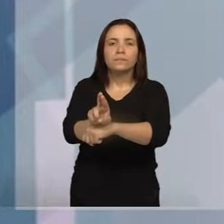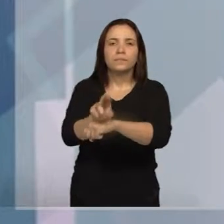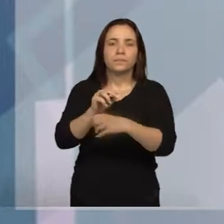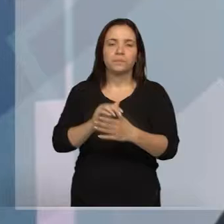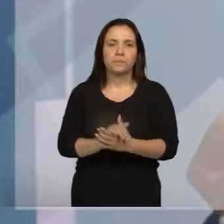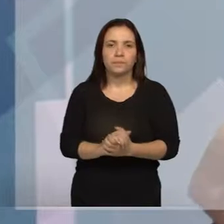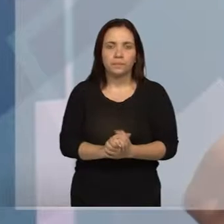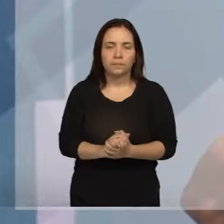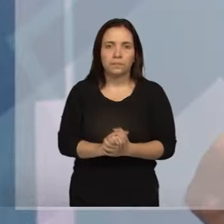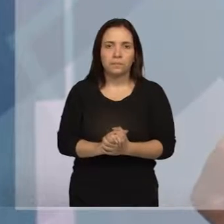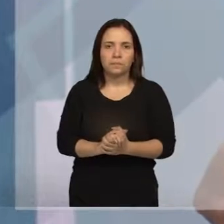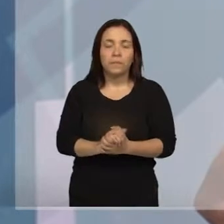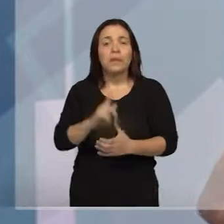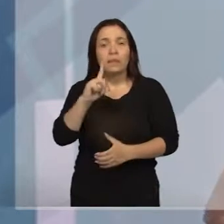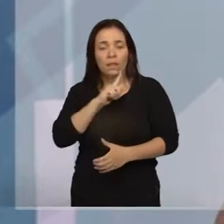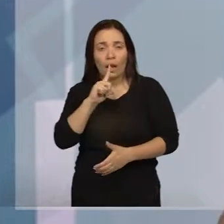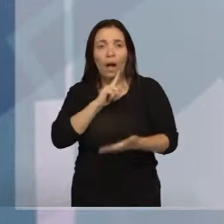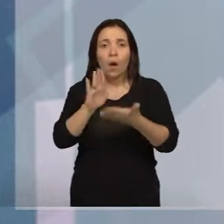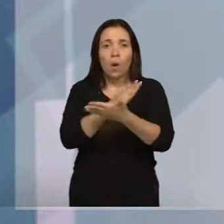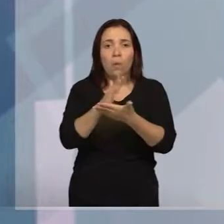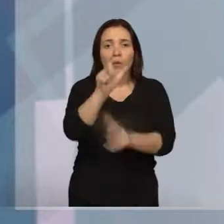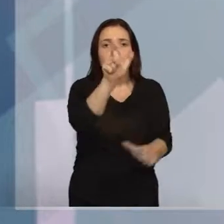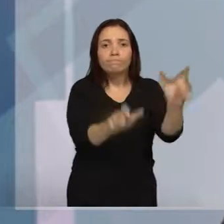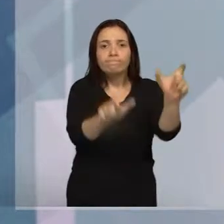né, tem figuras que